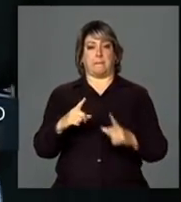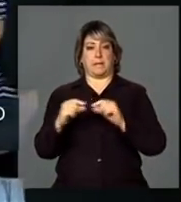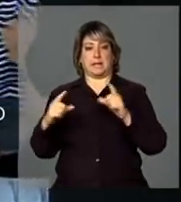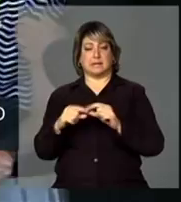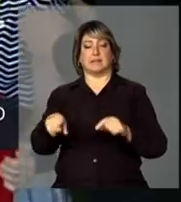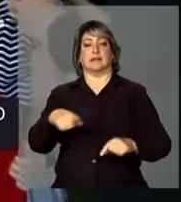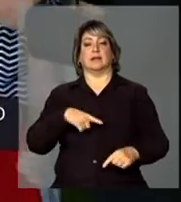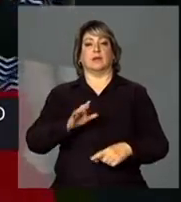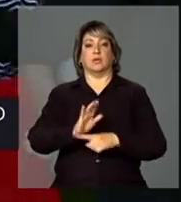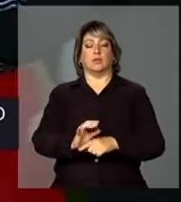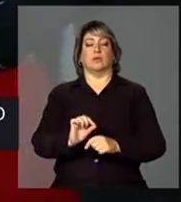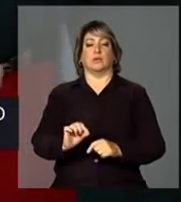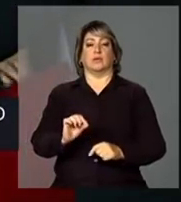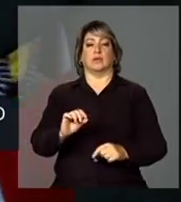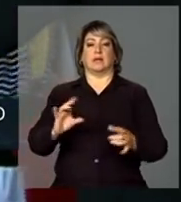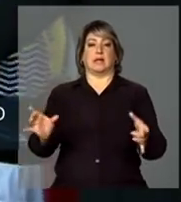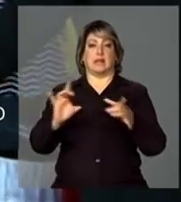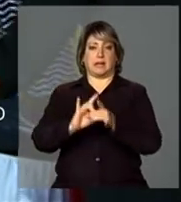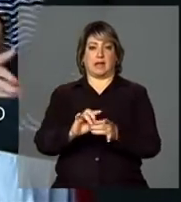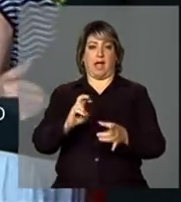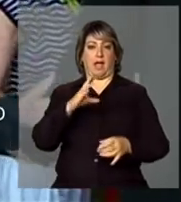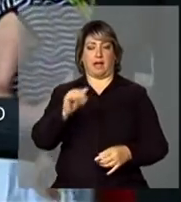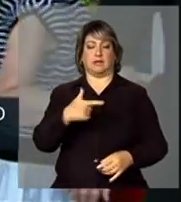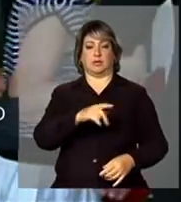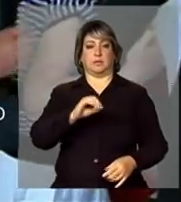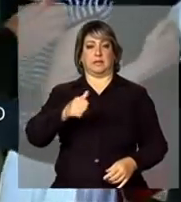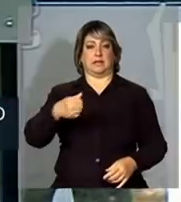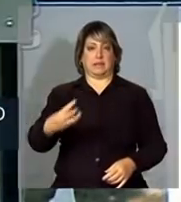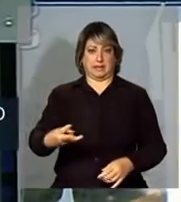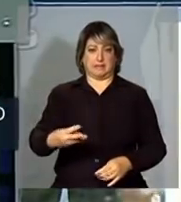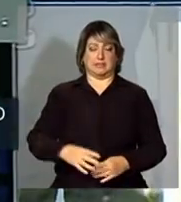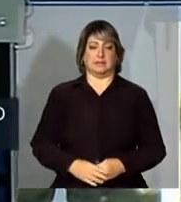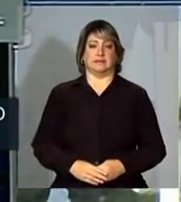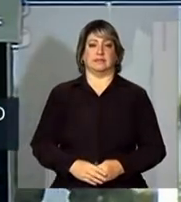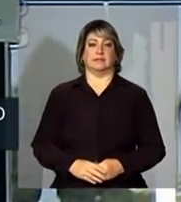leilão Elo de Raça em 2013.